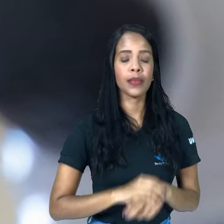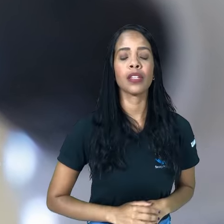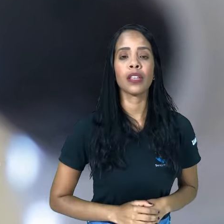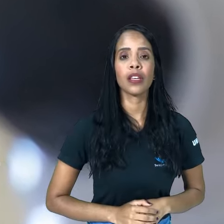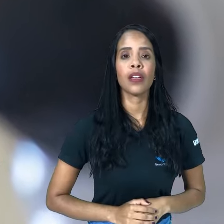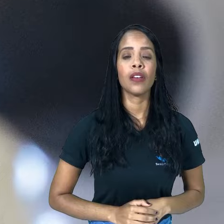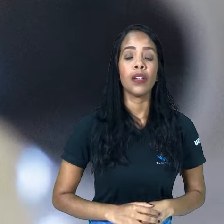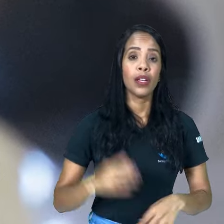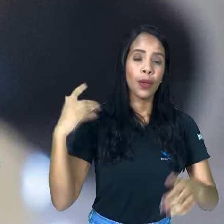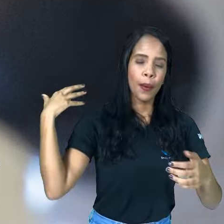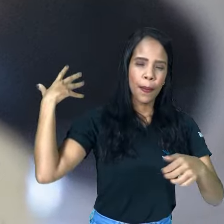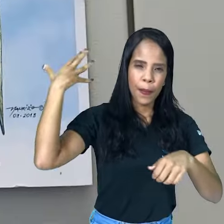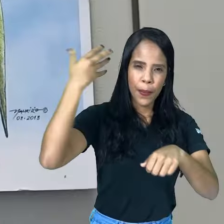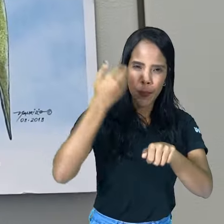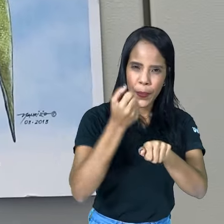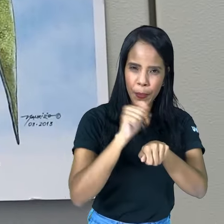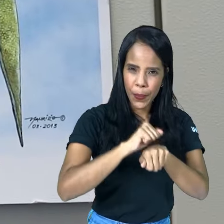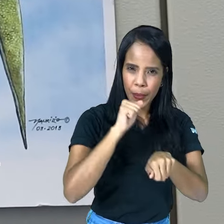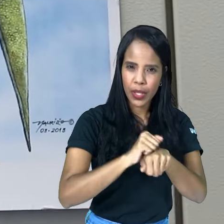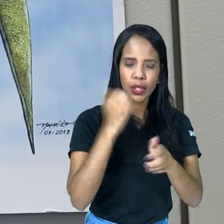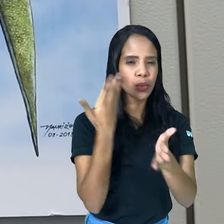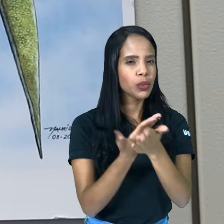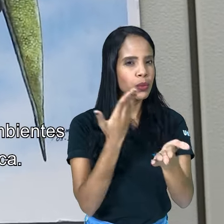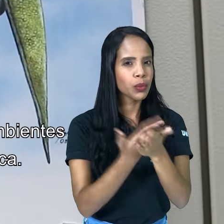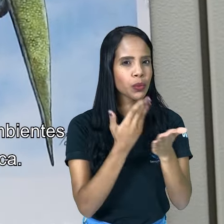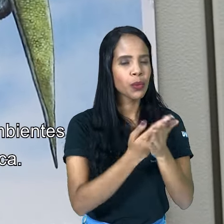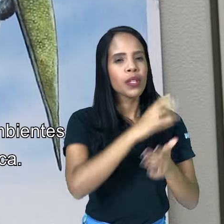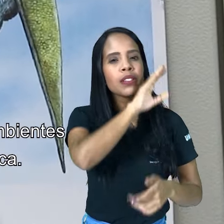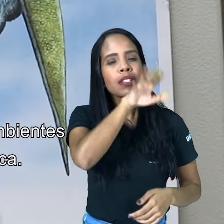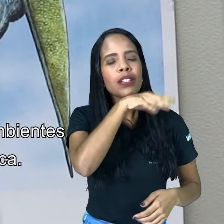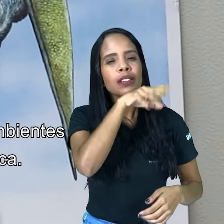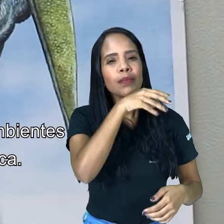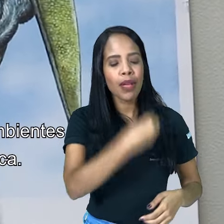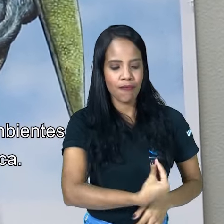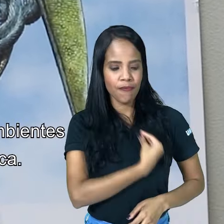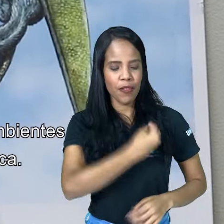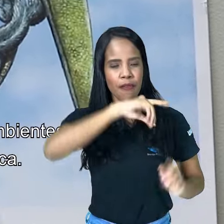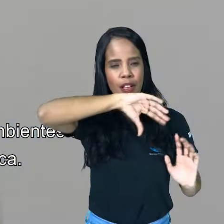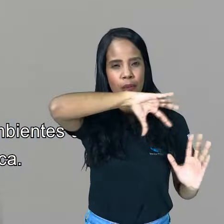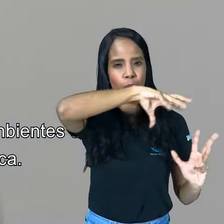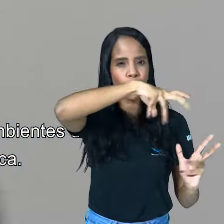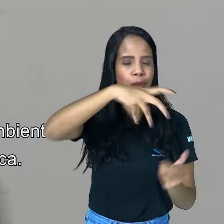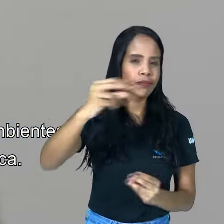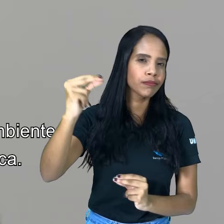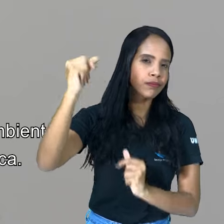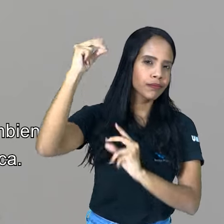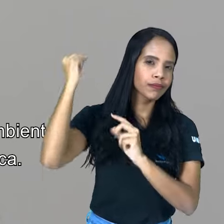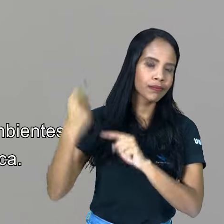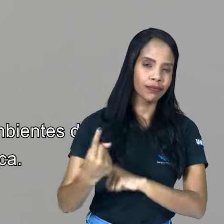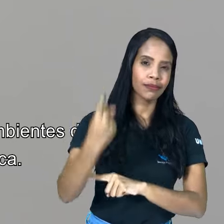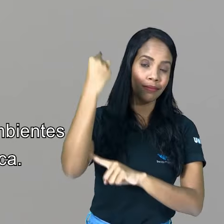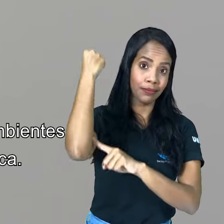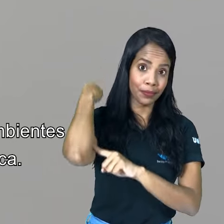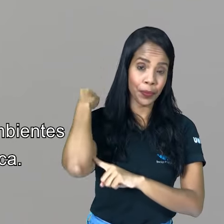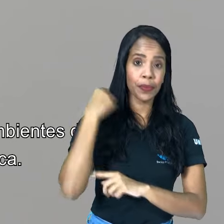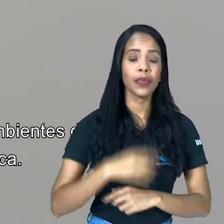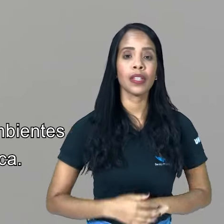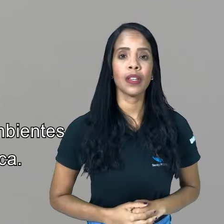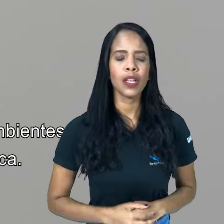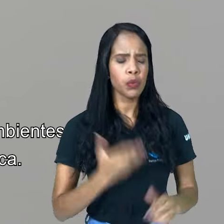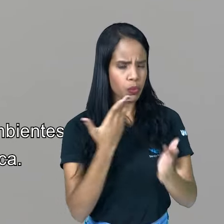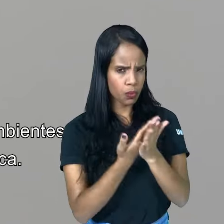uma ciência que estuda os organismos que viveram na Terra em outro tempo. Tal área ajuda a entender a evolução das espécies e como os ambientes do planeta